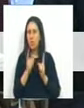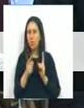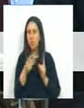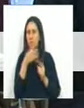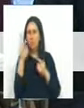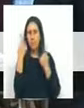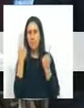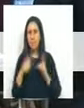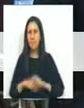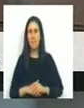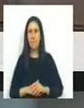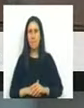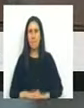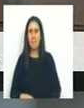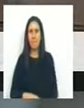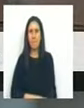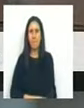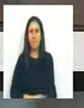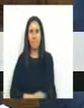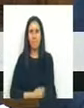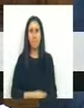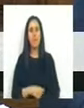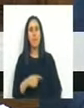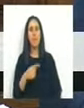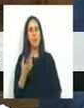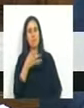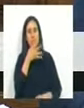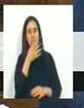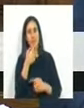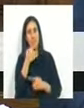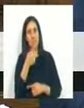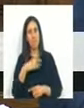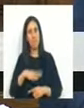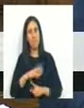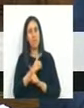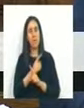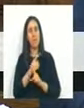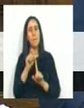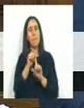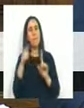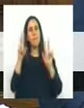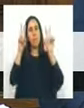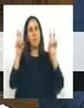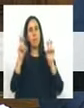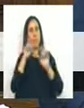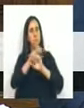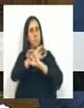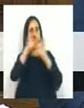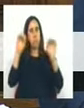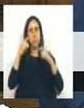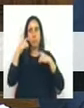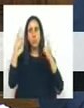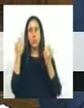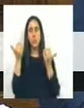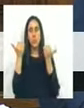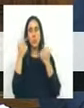afirmação? O que pretendemos dizer com essa informação foi que o tema BANIF esteve afastado da ordem do dia público e das